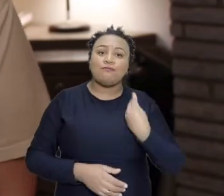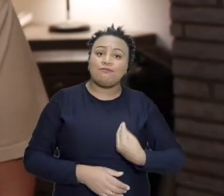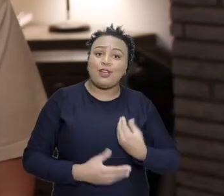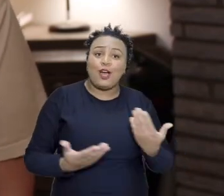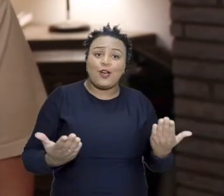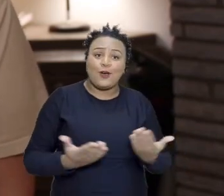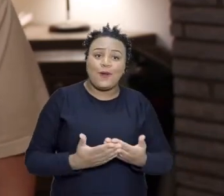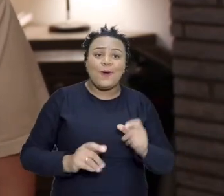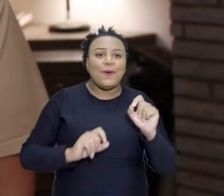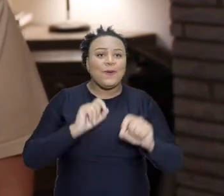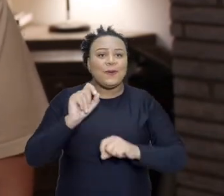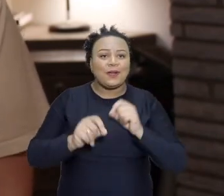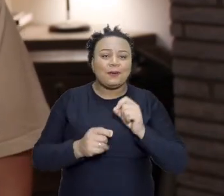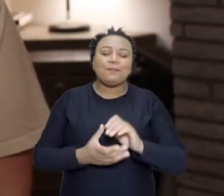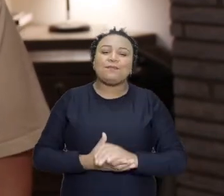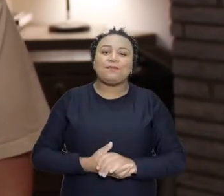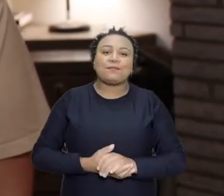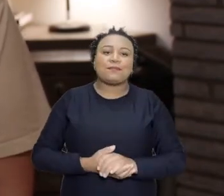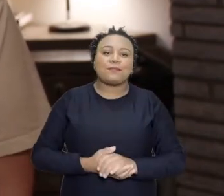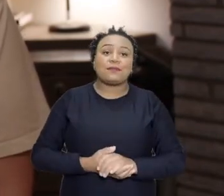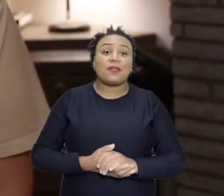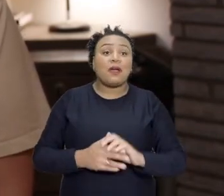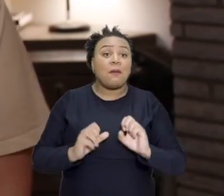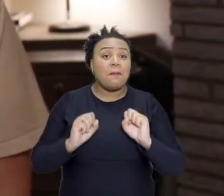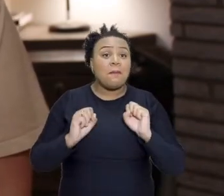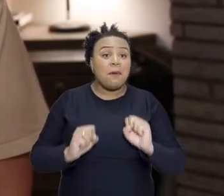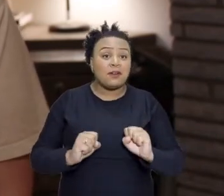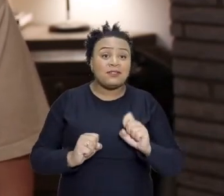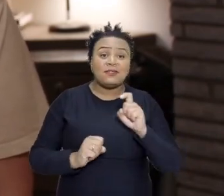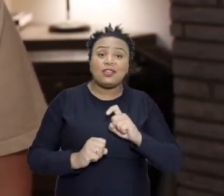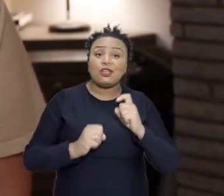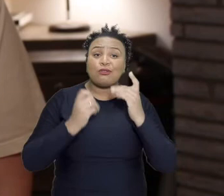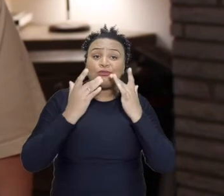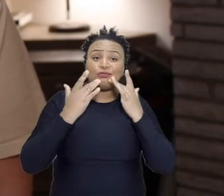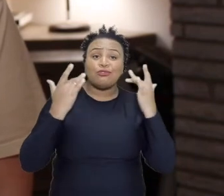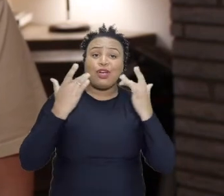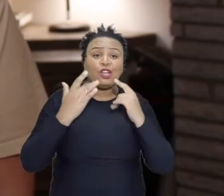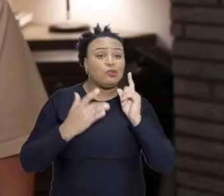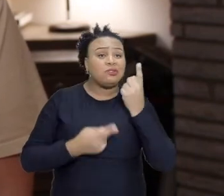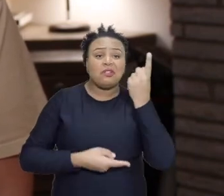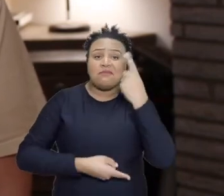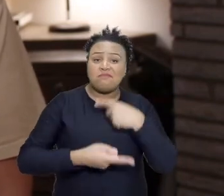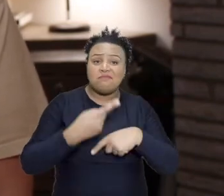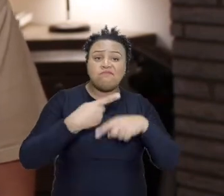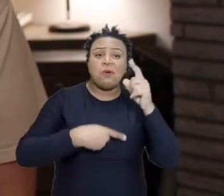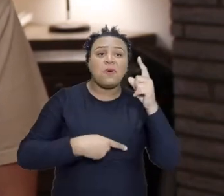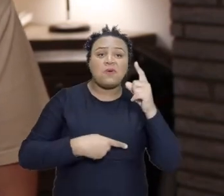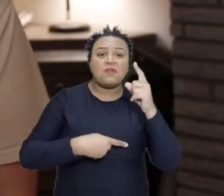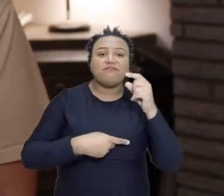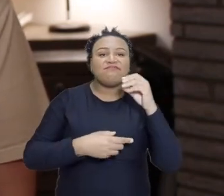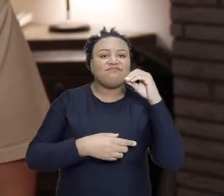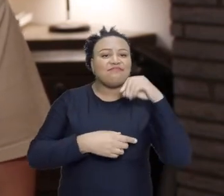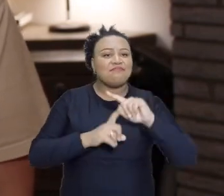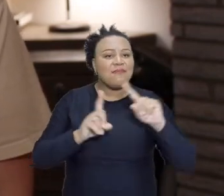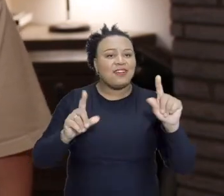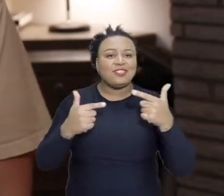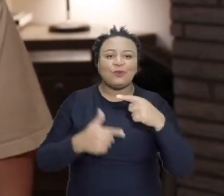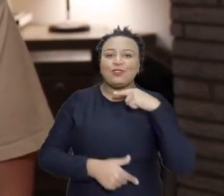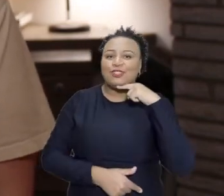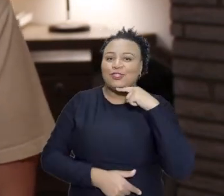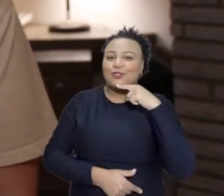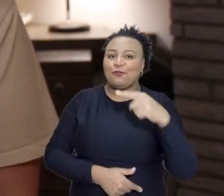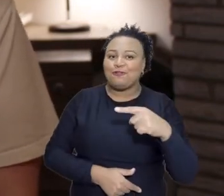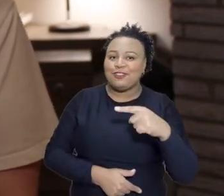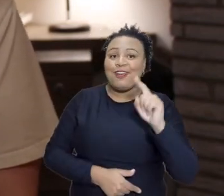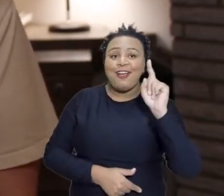seguinte: pode ser que o teatro não seja revolucionário em si mesmo, mas não tenha dúvida, é o ensaio